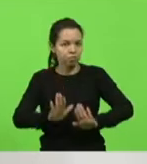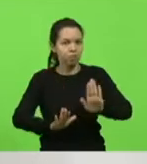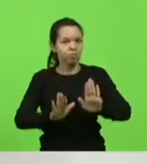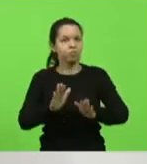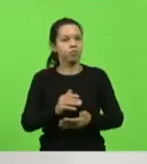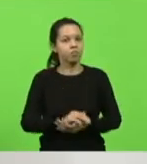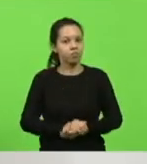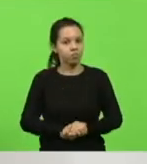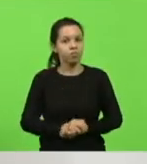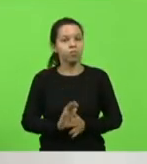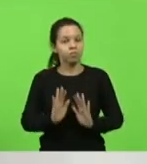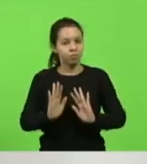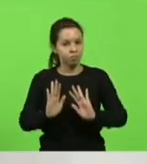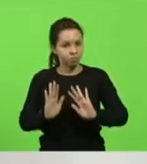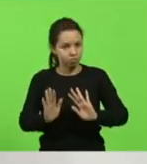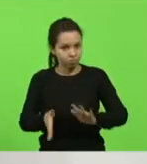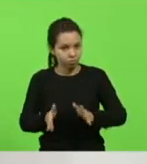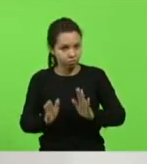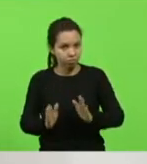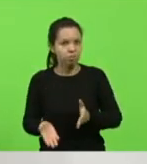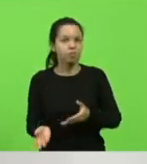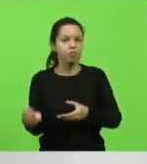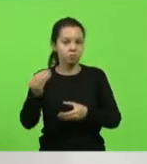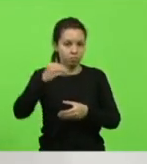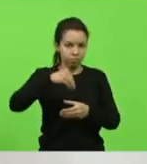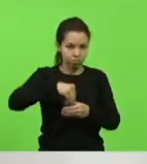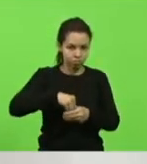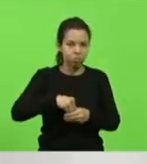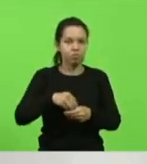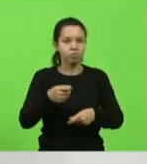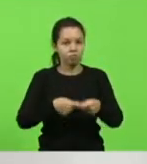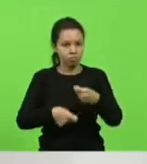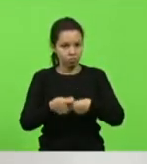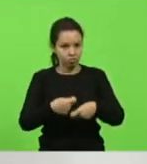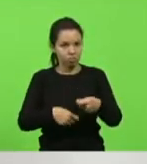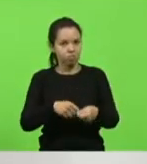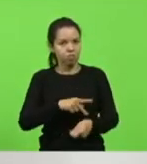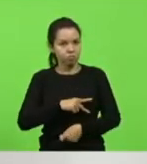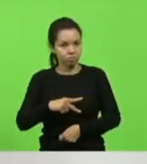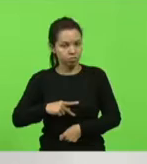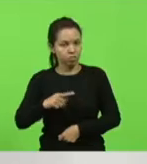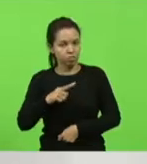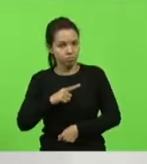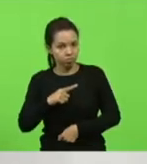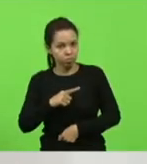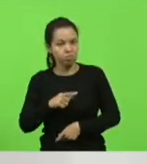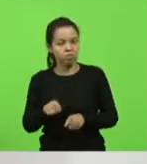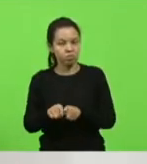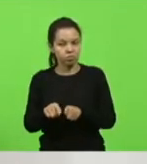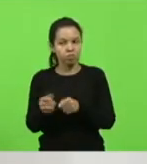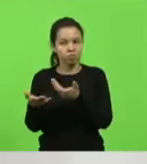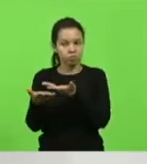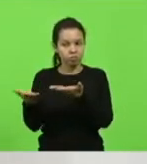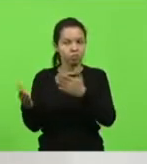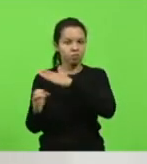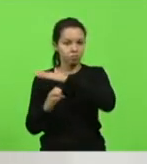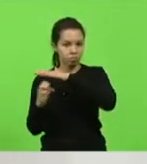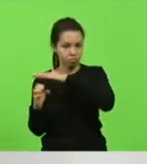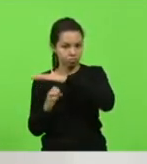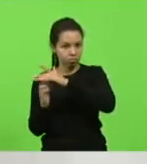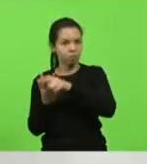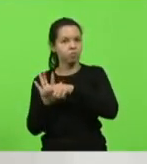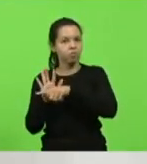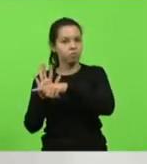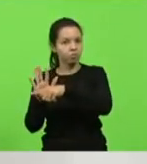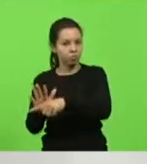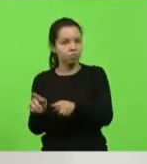já consolidado na administração pública traz vantagens também para os fornecedores que podem participar